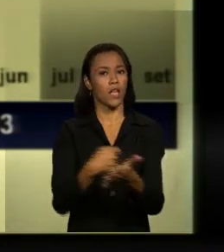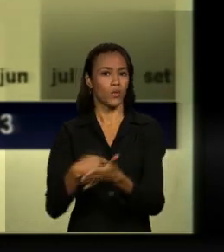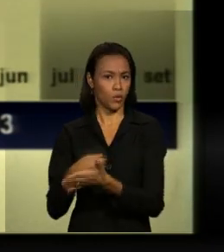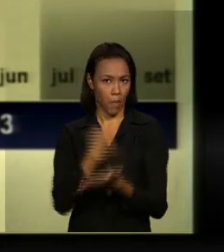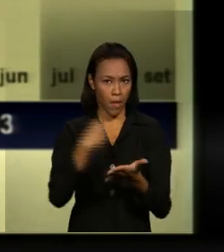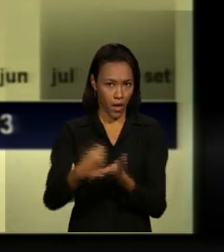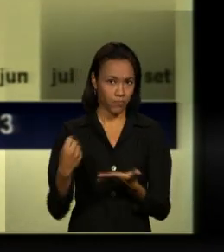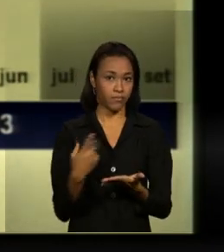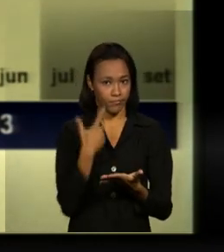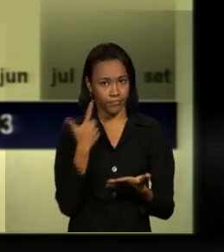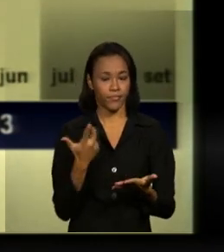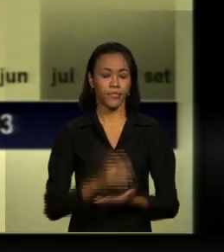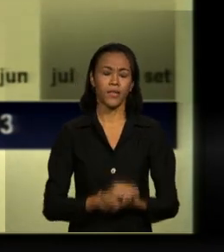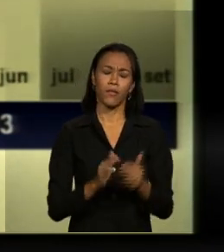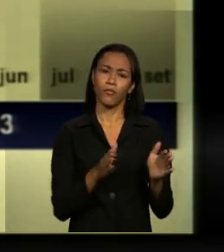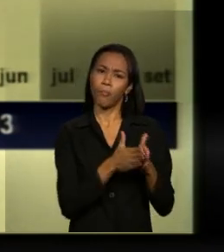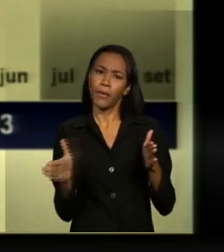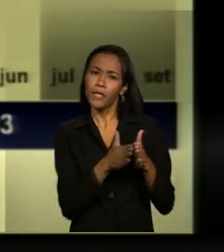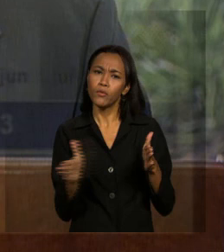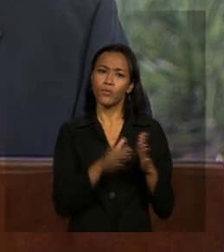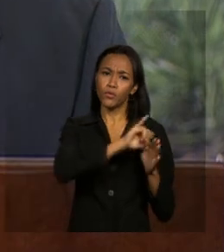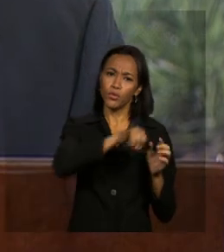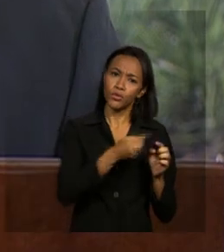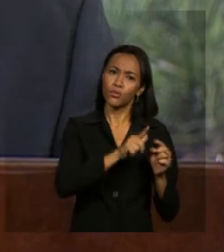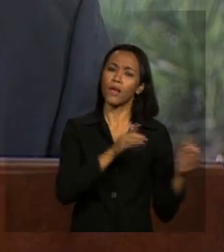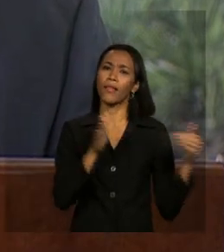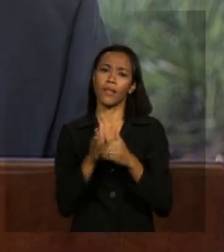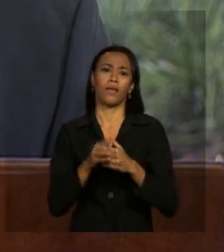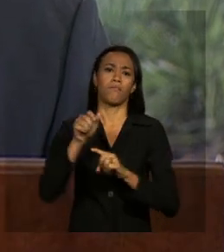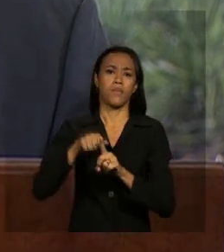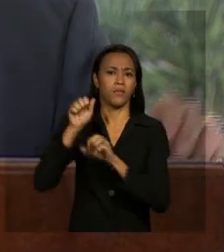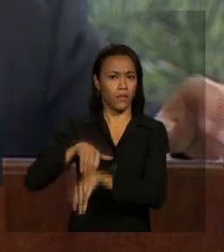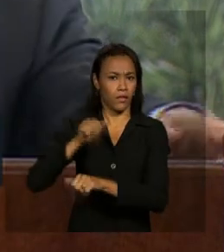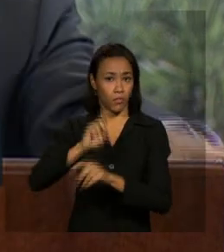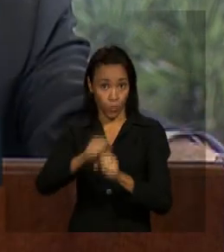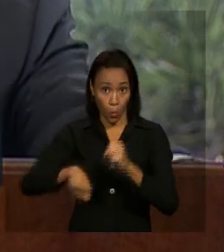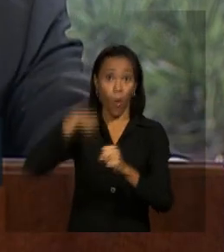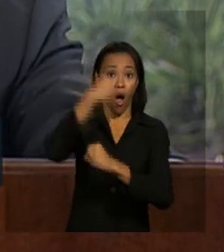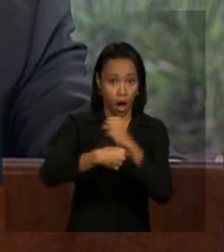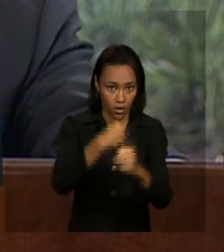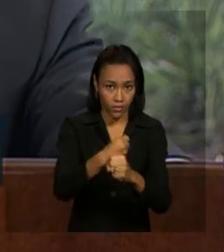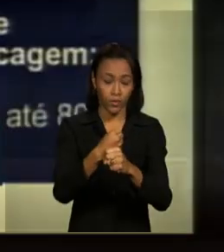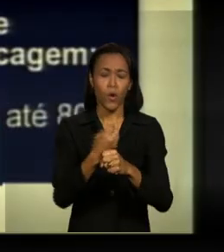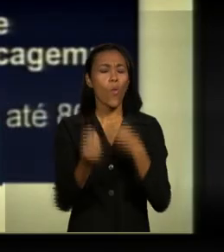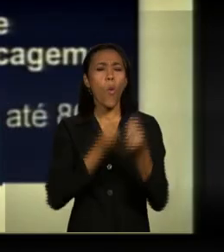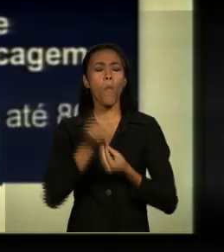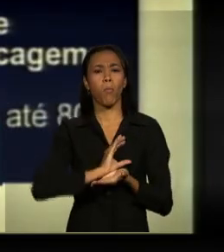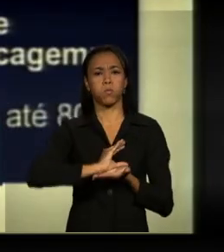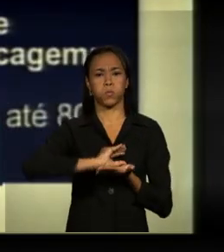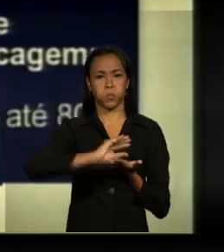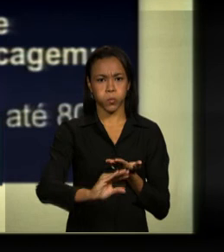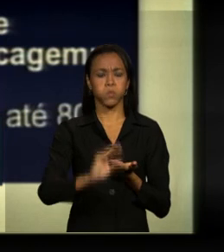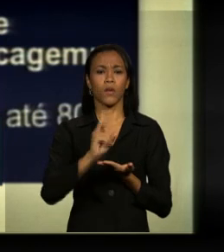de contratos entre Julho e Setembro do próximo ano o financiamento para essas ferrovias